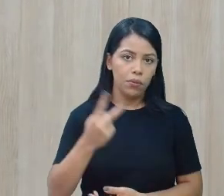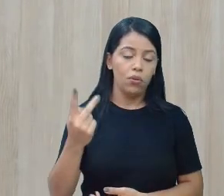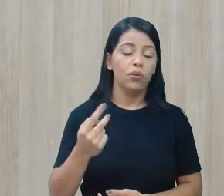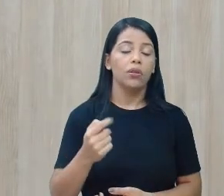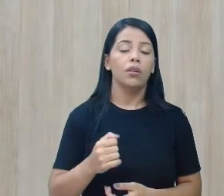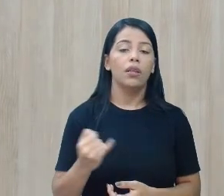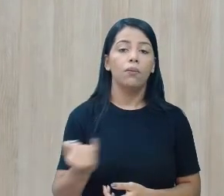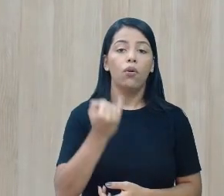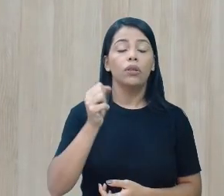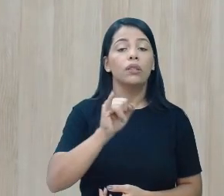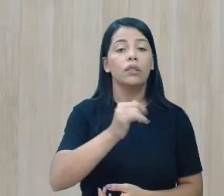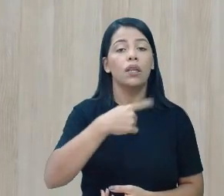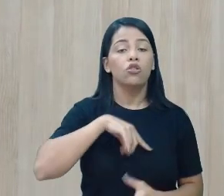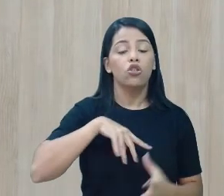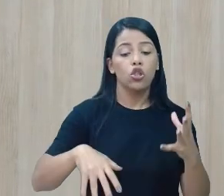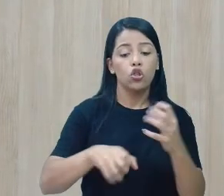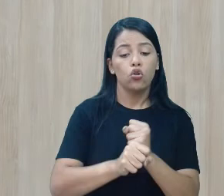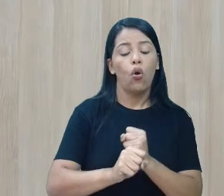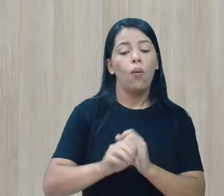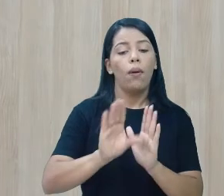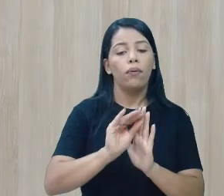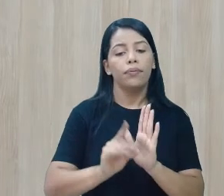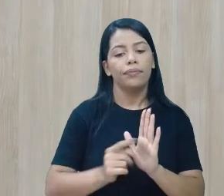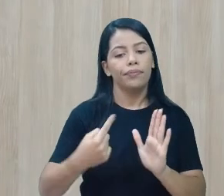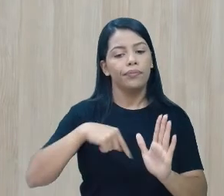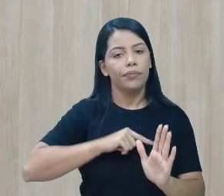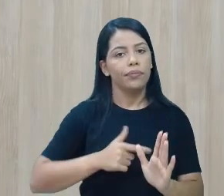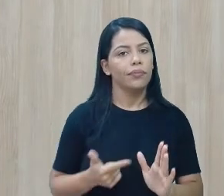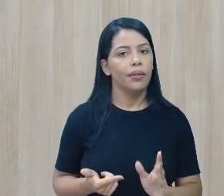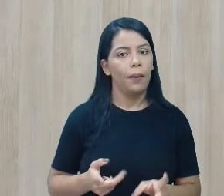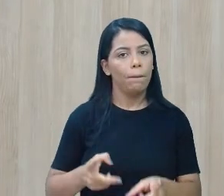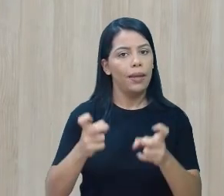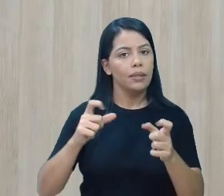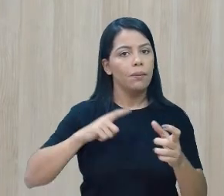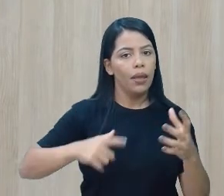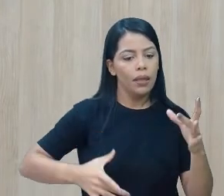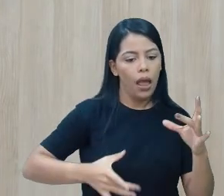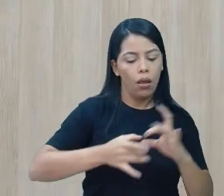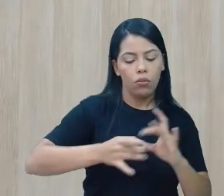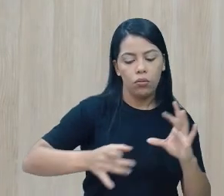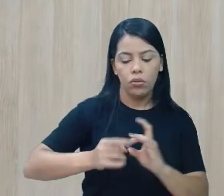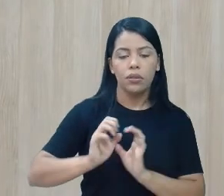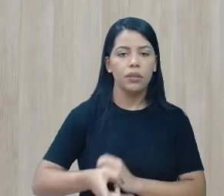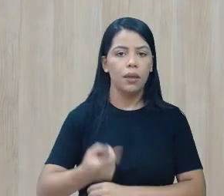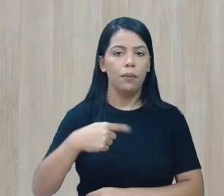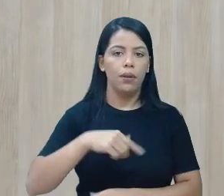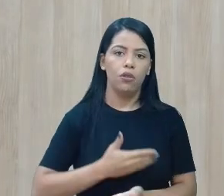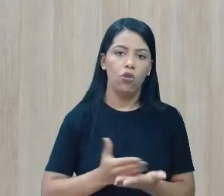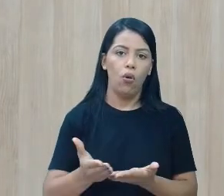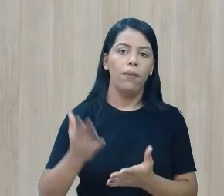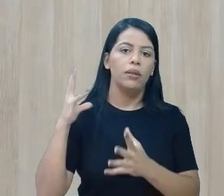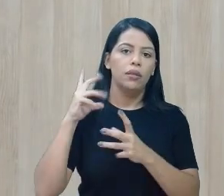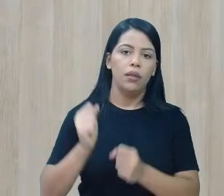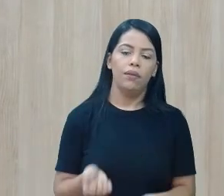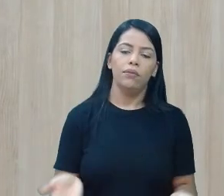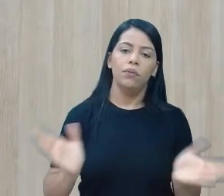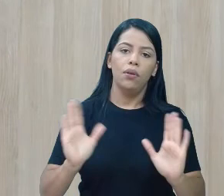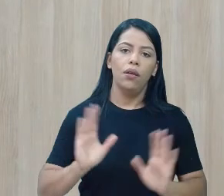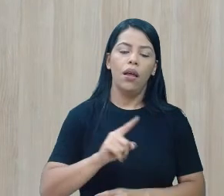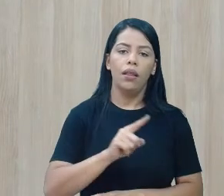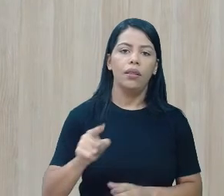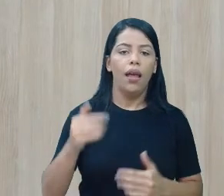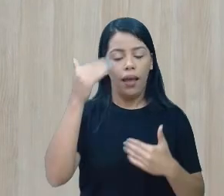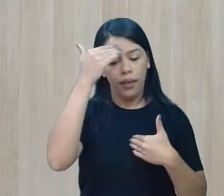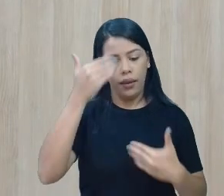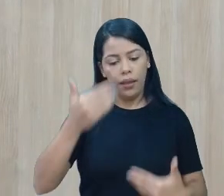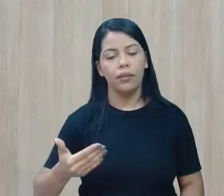os conteúdos, a ideia é que a gente consiga perceber essa dependência. Por isso que a gente sempre começa com a revisão, tá? Eu vou me despedindo por aqui.